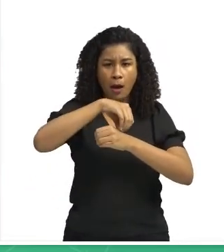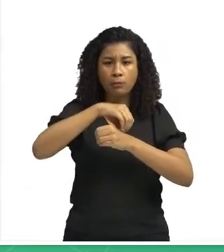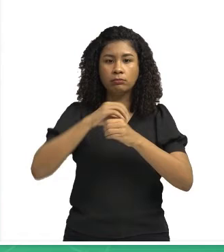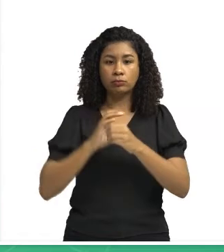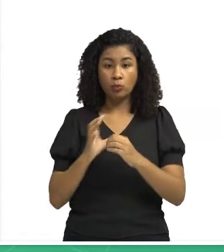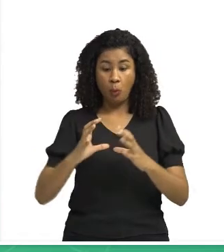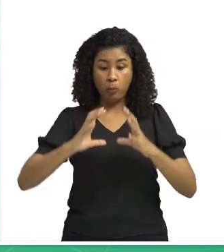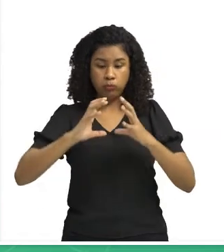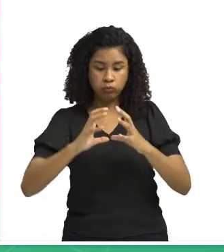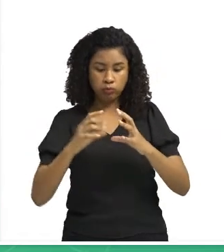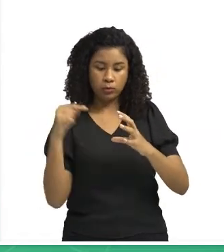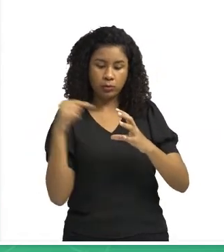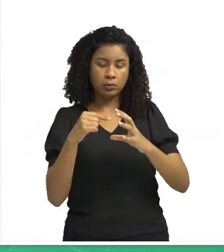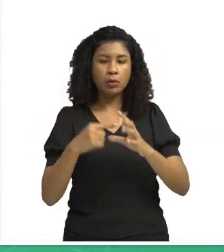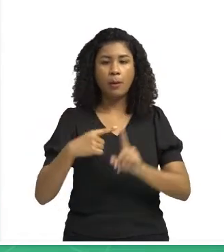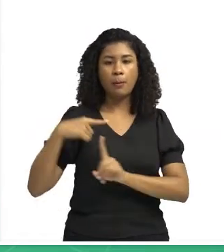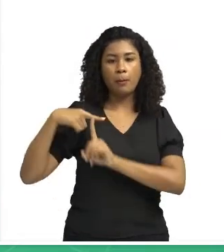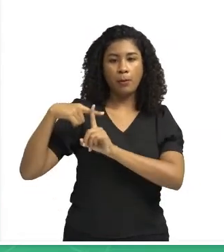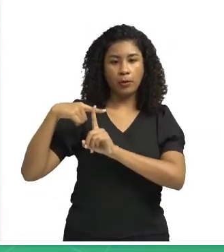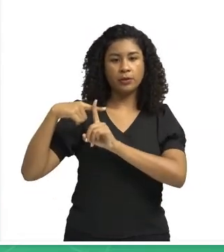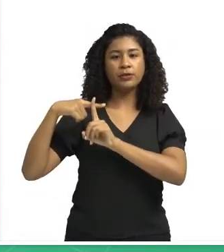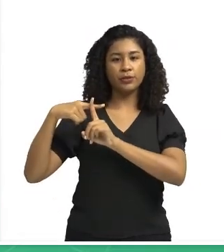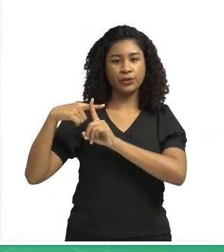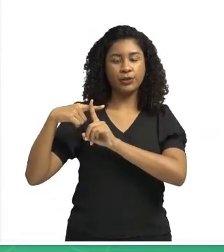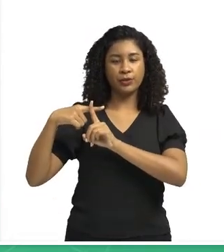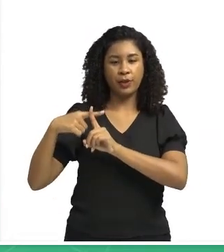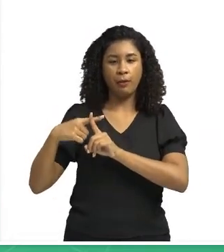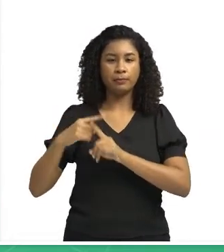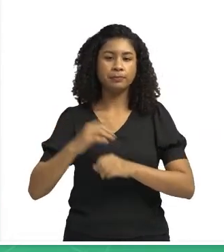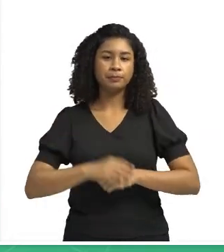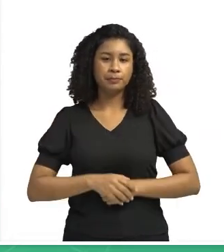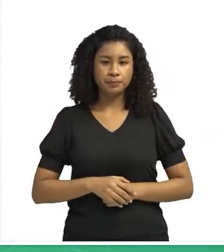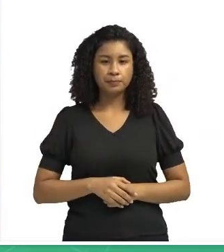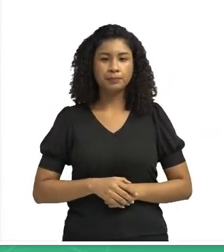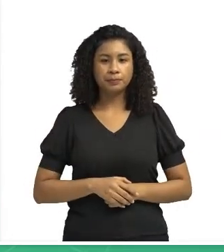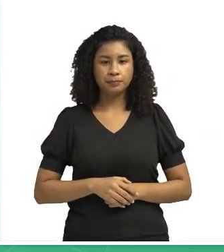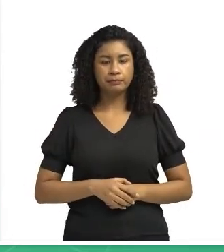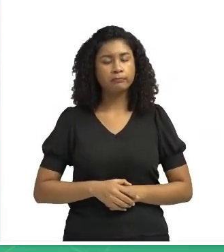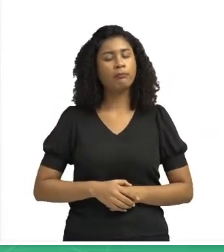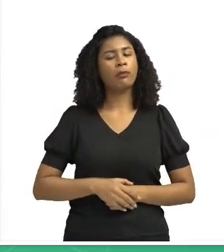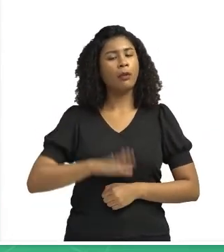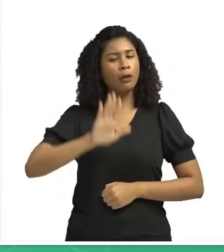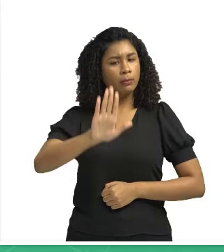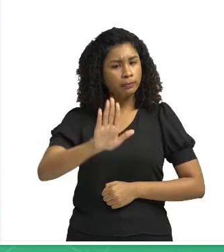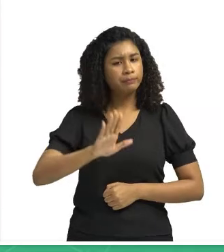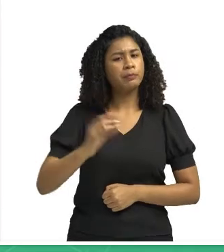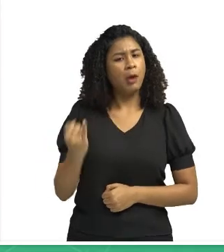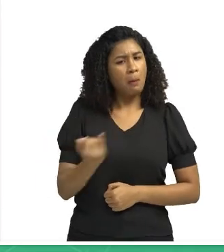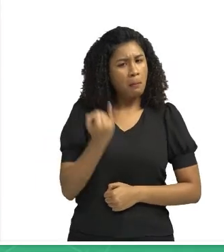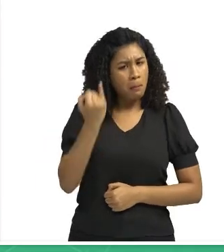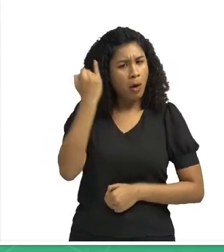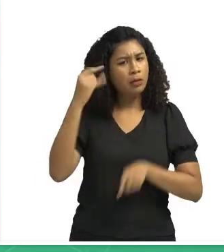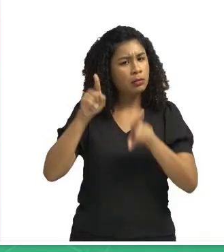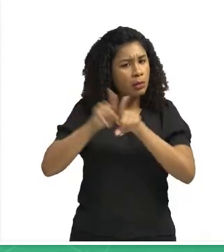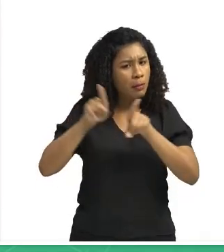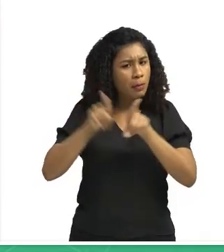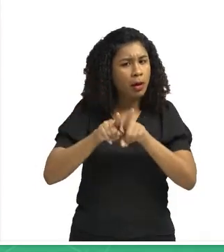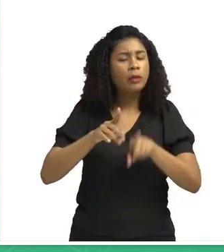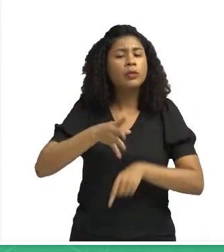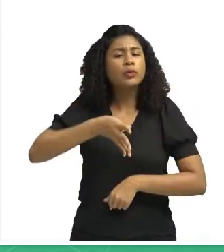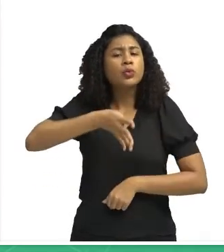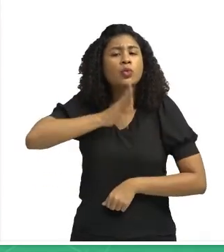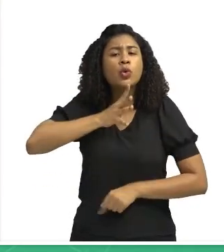positiva. É importante que a gente também conheça, na próxima cartela, a gente tem